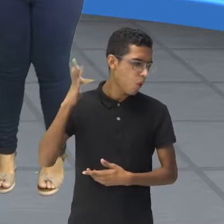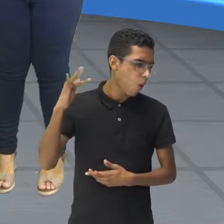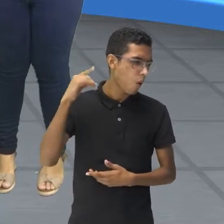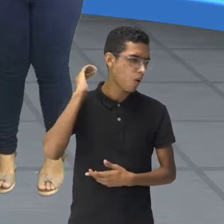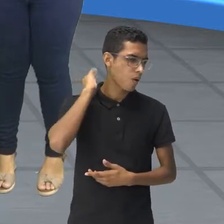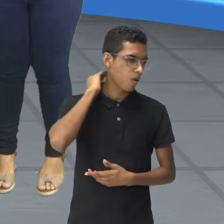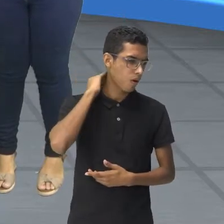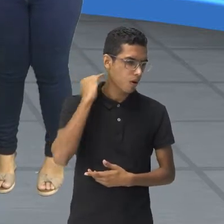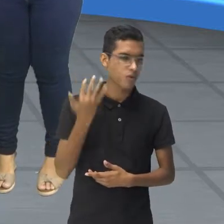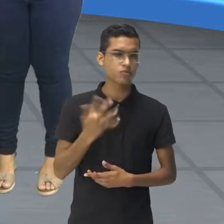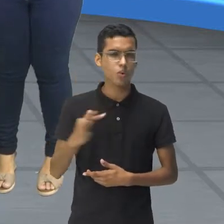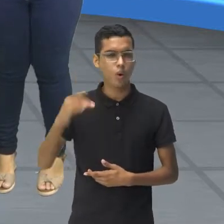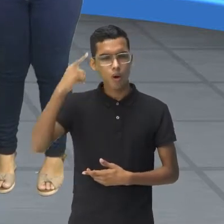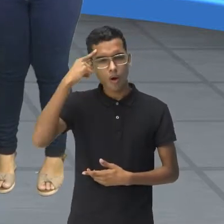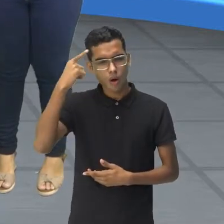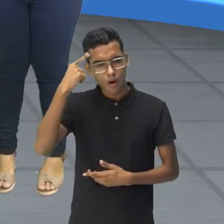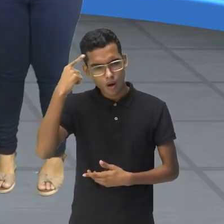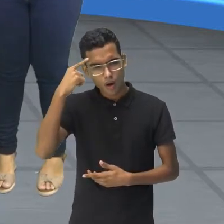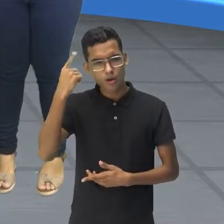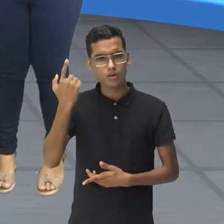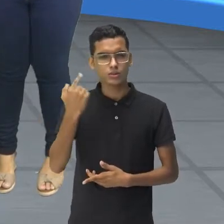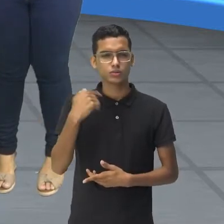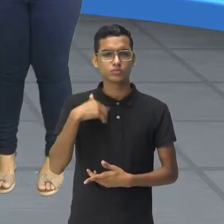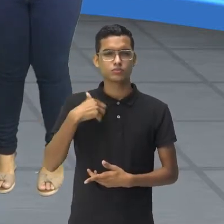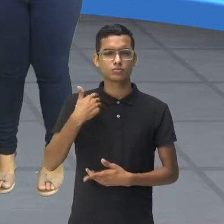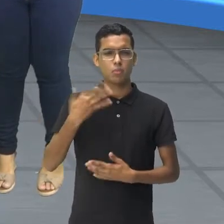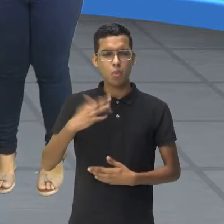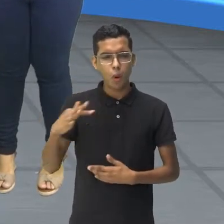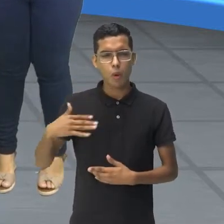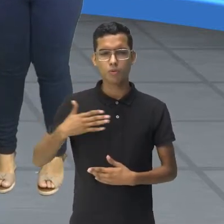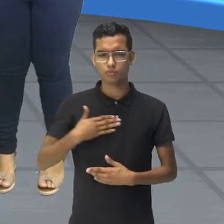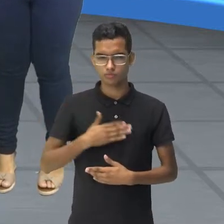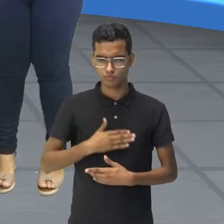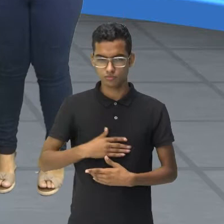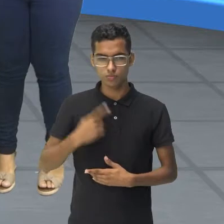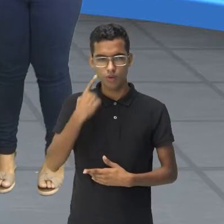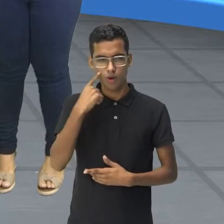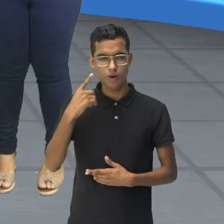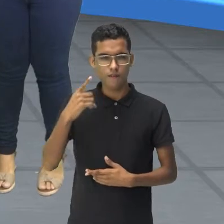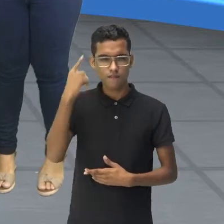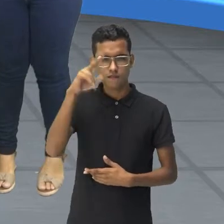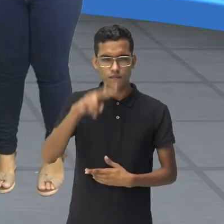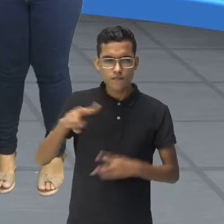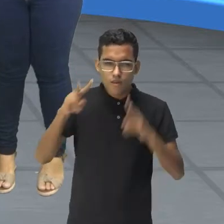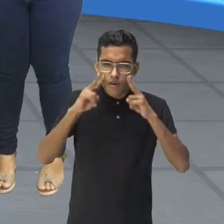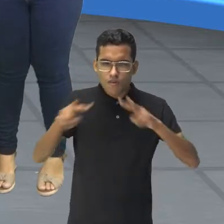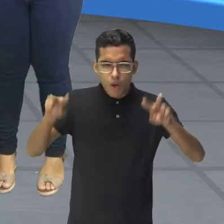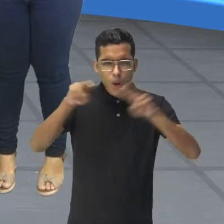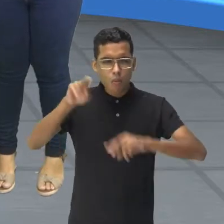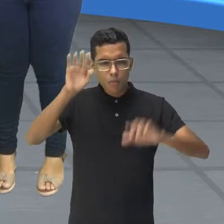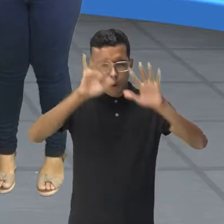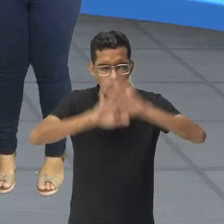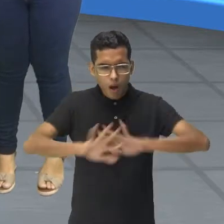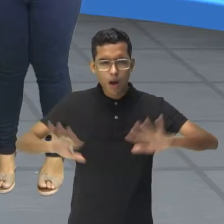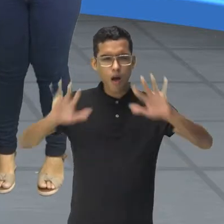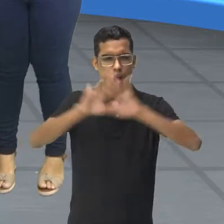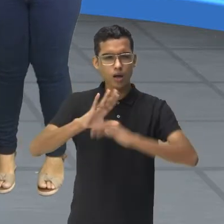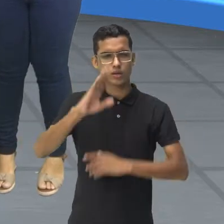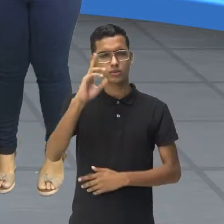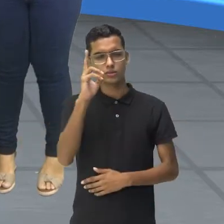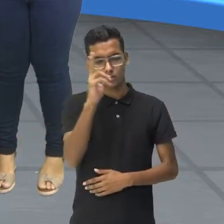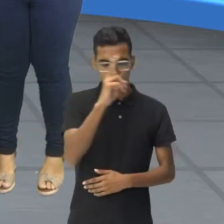na cabeça, dores no peito, visão embaçada, tonturas,